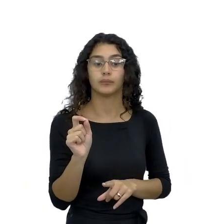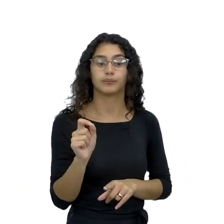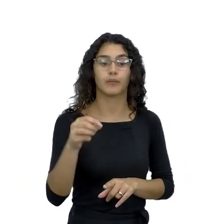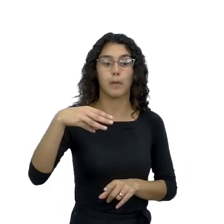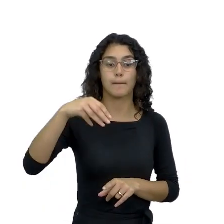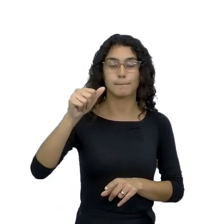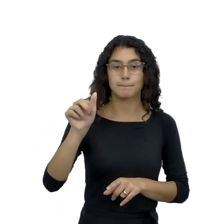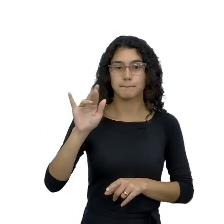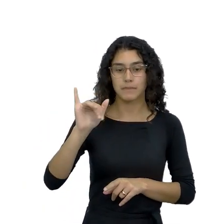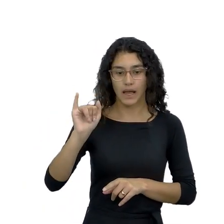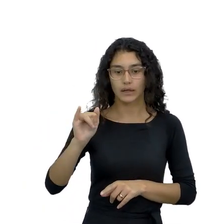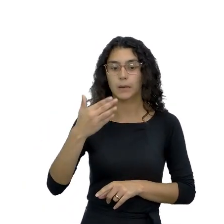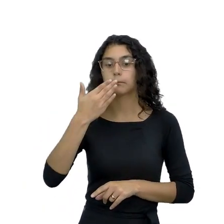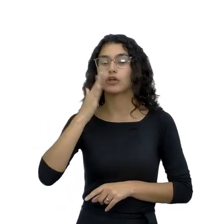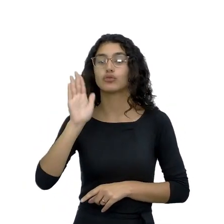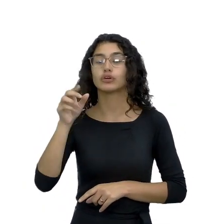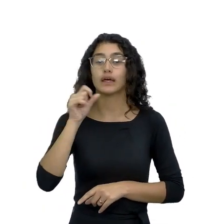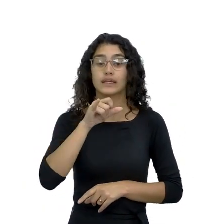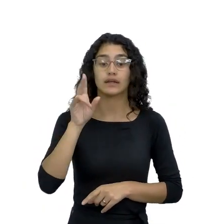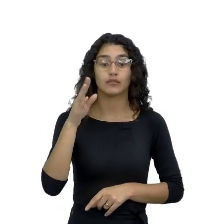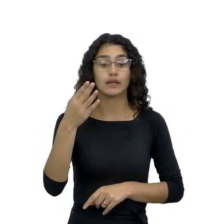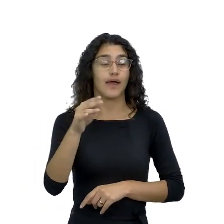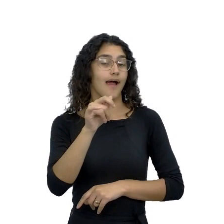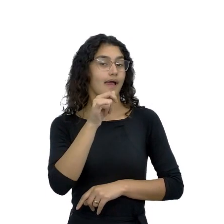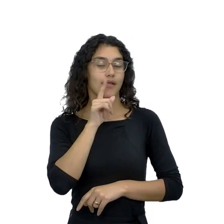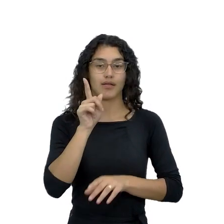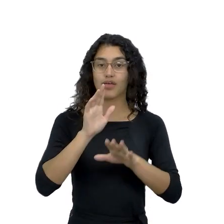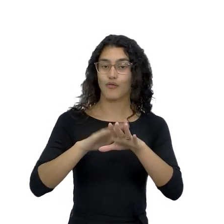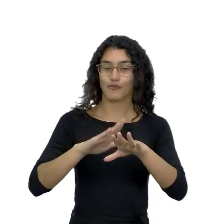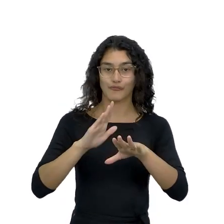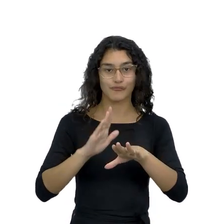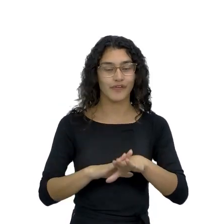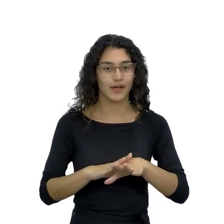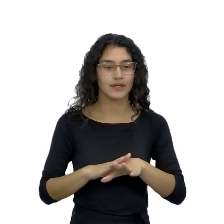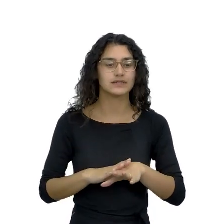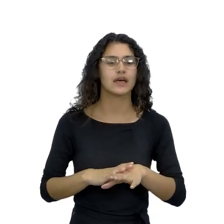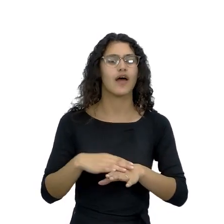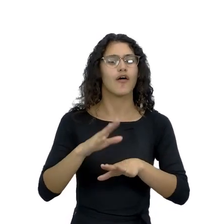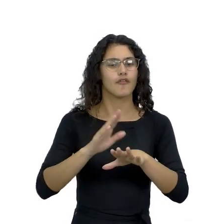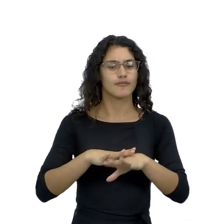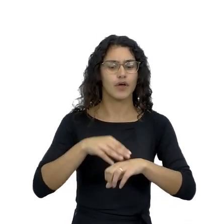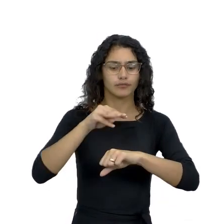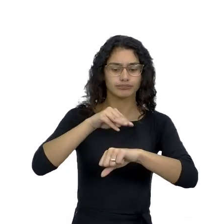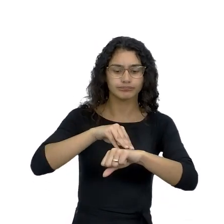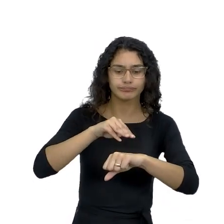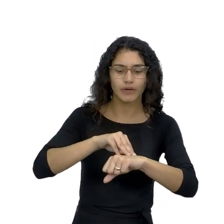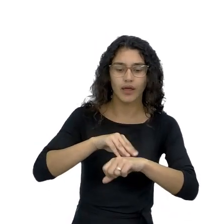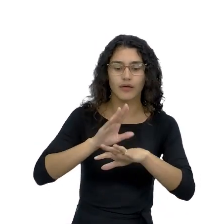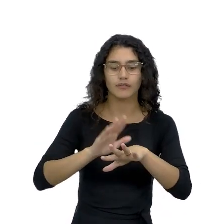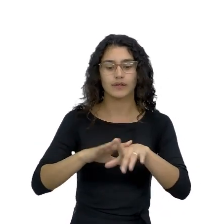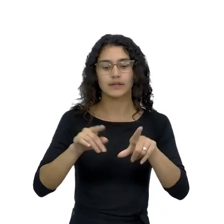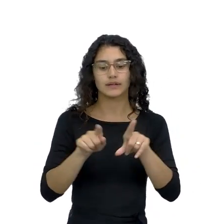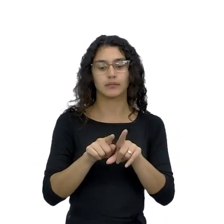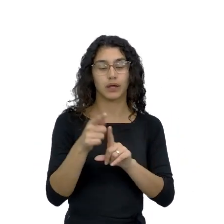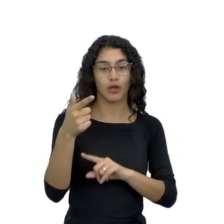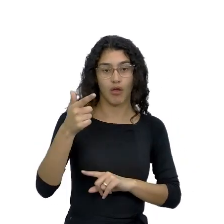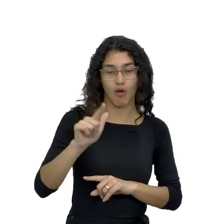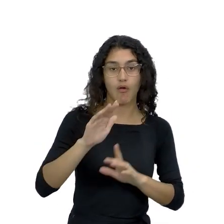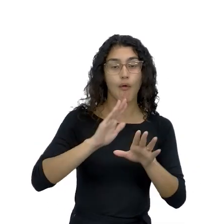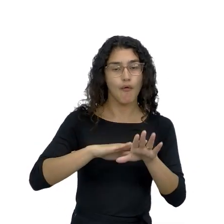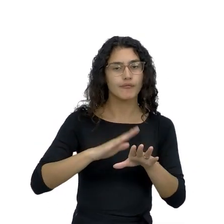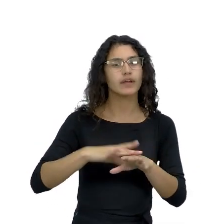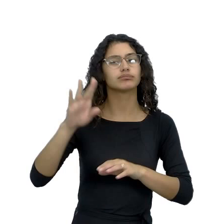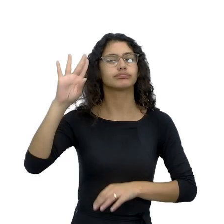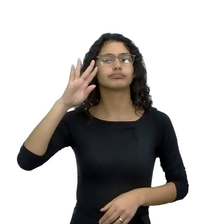já pediu, se você ainda não fez, pare esse momentinho e faça